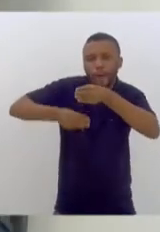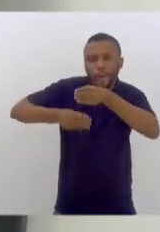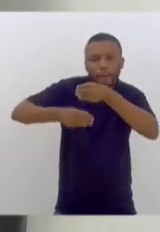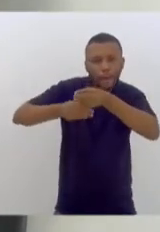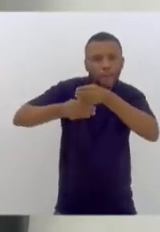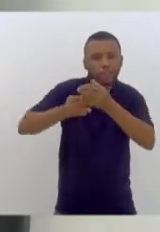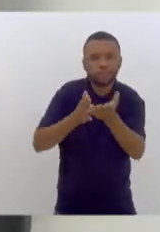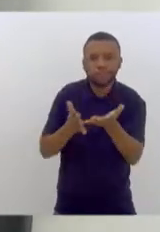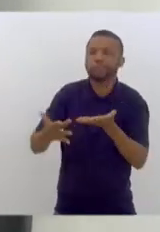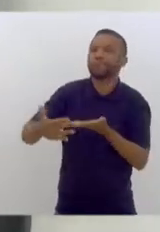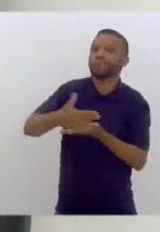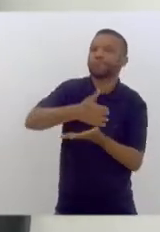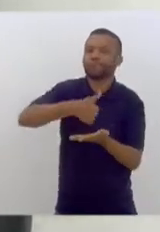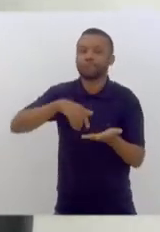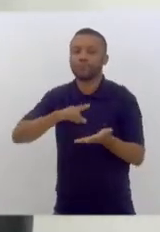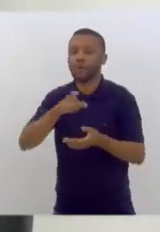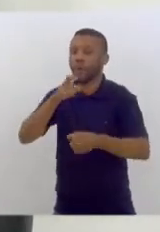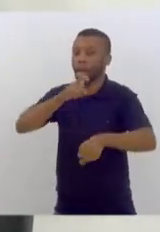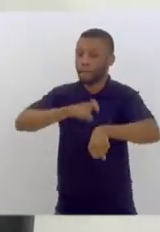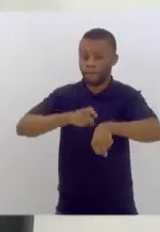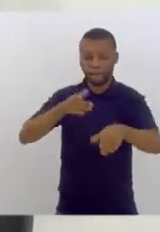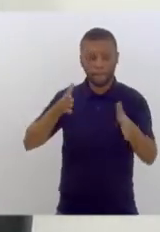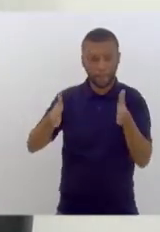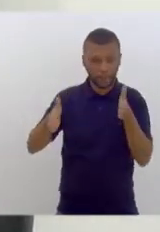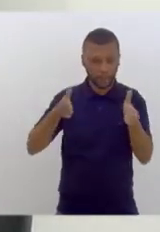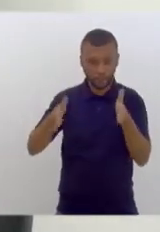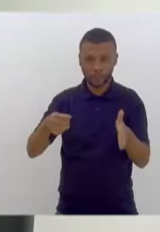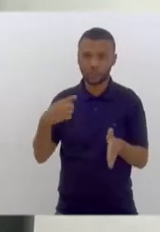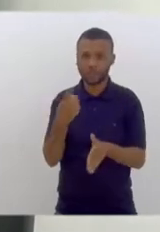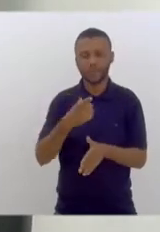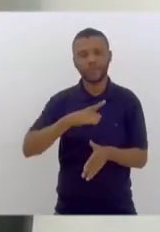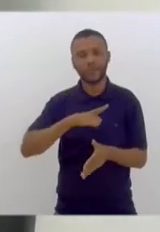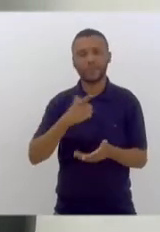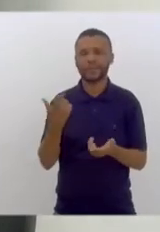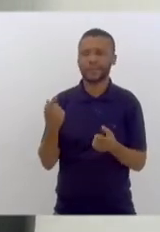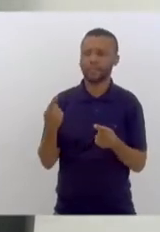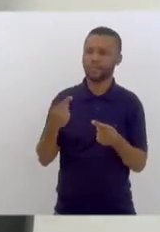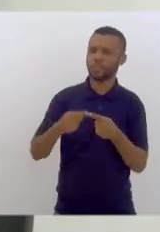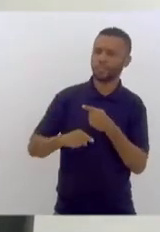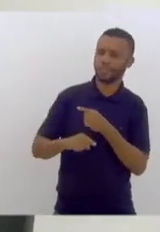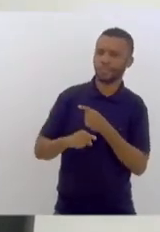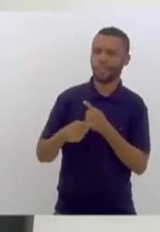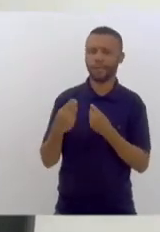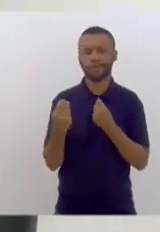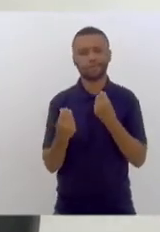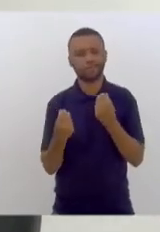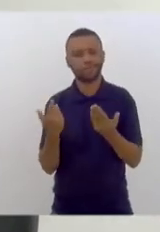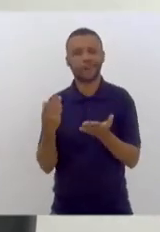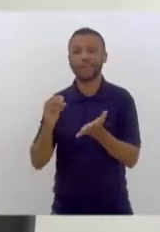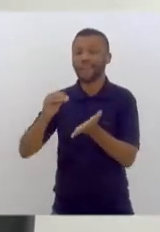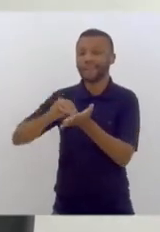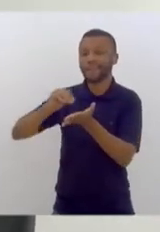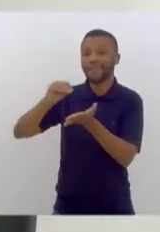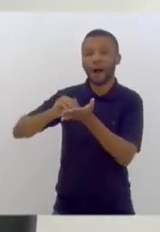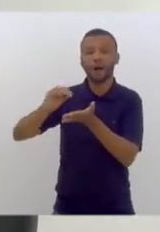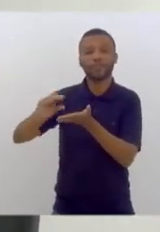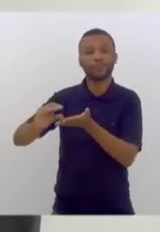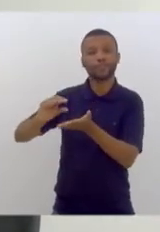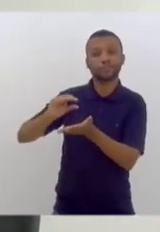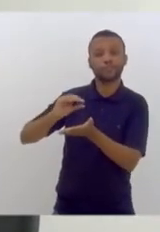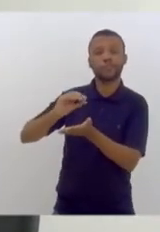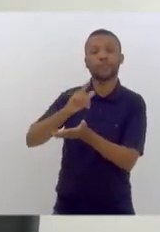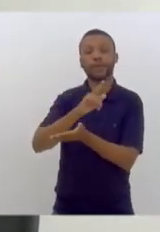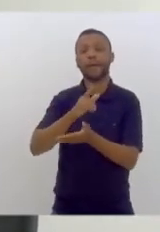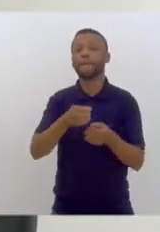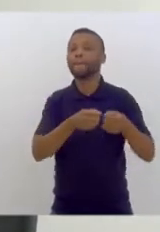como o período em que a gente ficou com essa distorção se dando em desfavor do município do Rio de Janeiro,